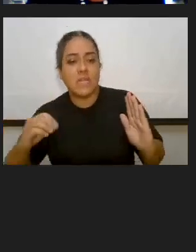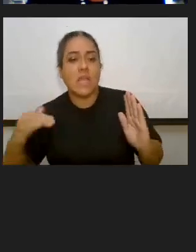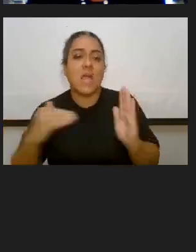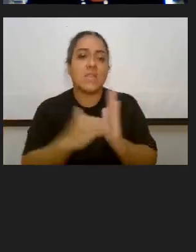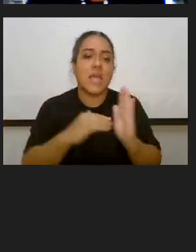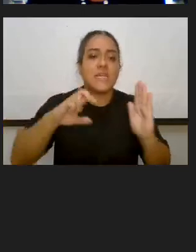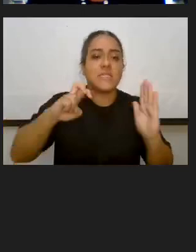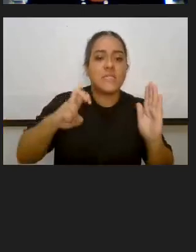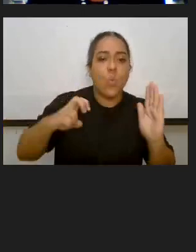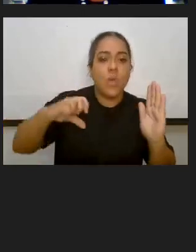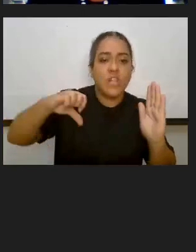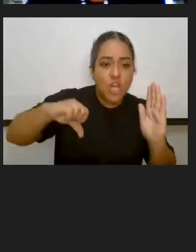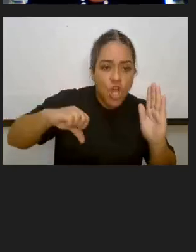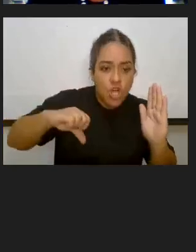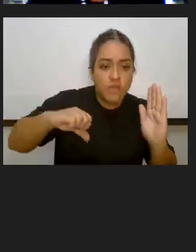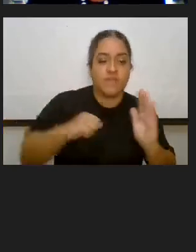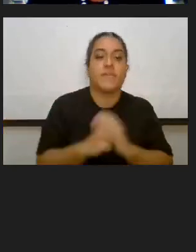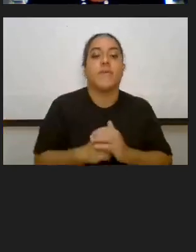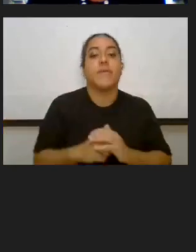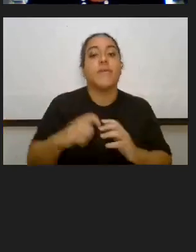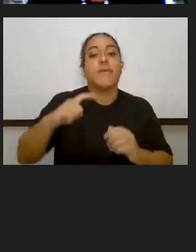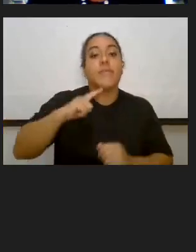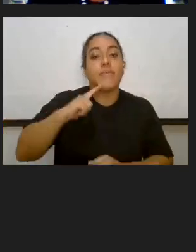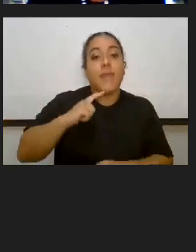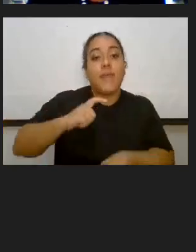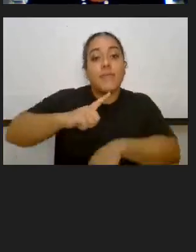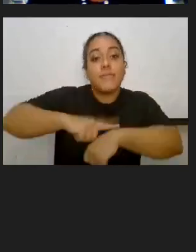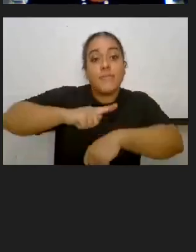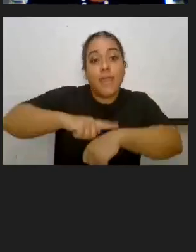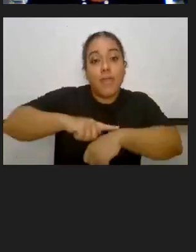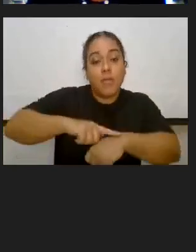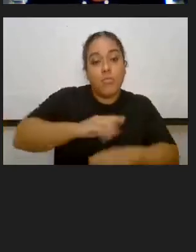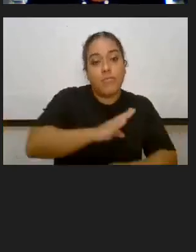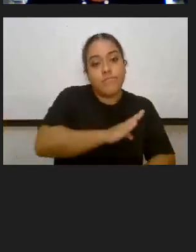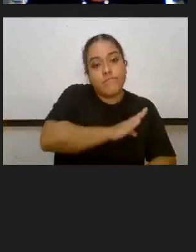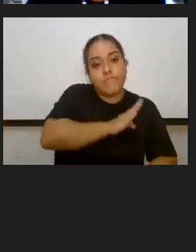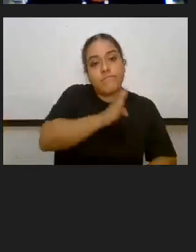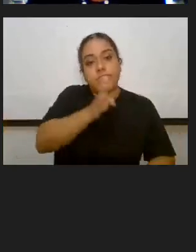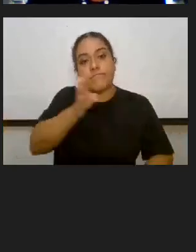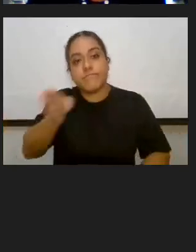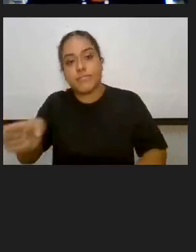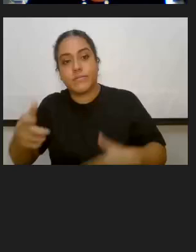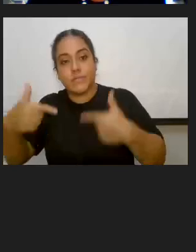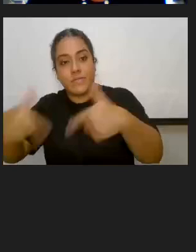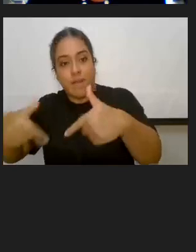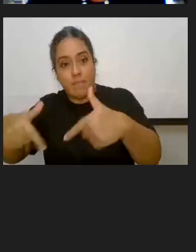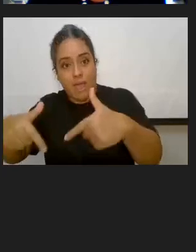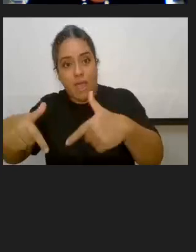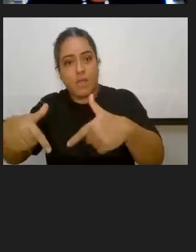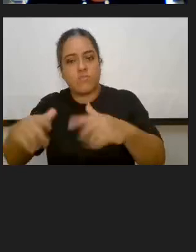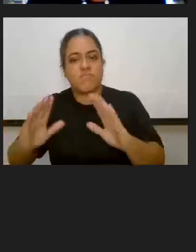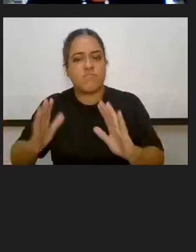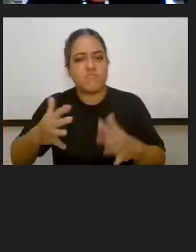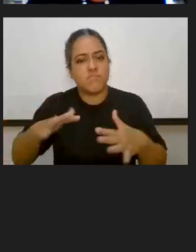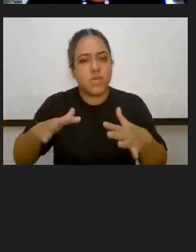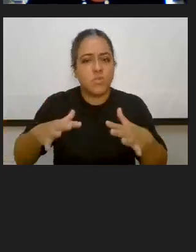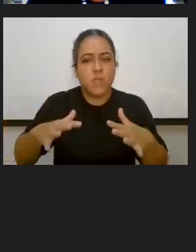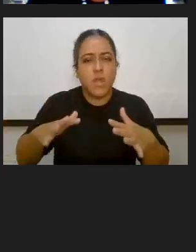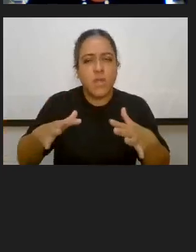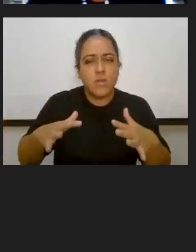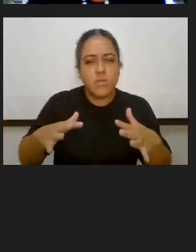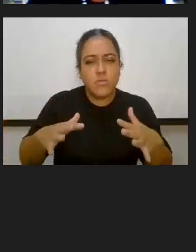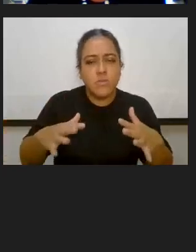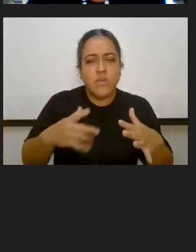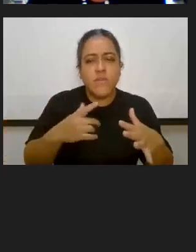um tempo de deslocamento até o trabalho, de até aqui, ó, aqui mais,